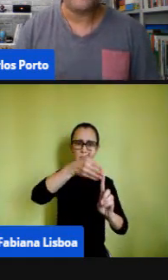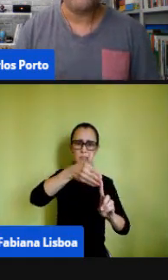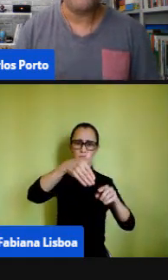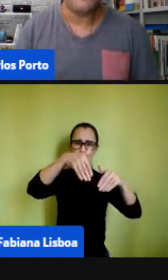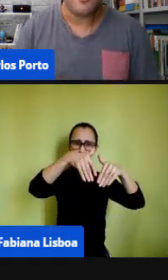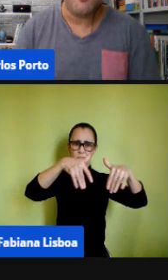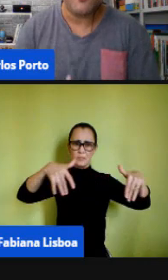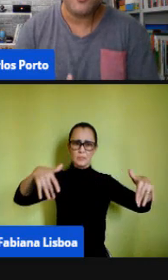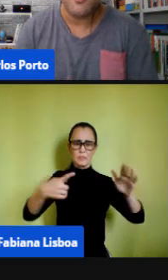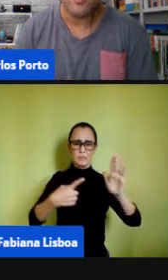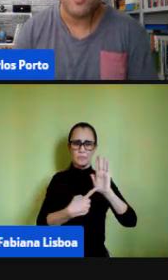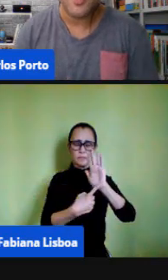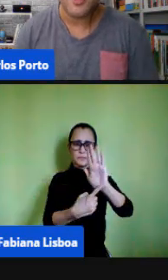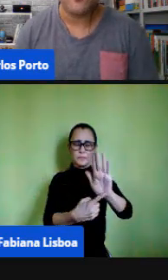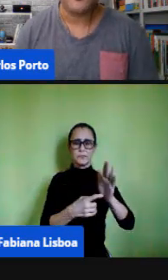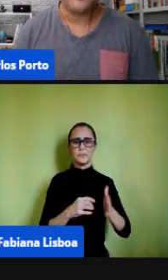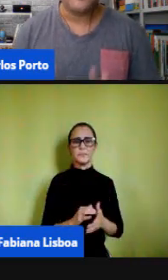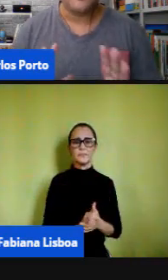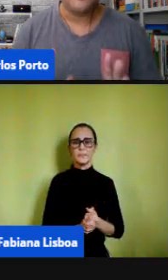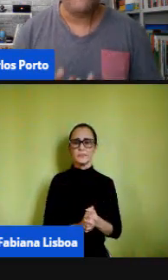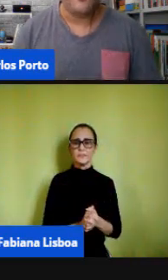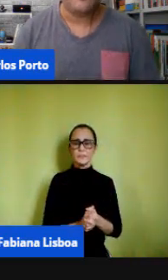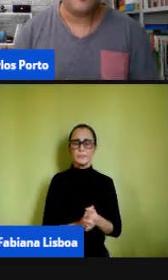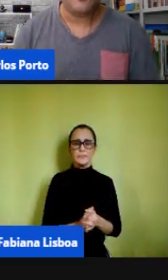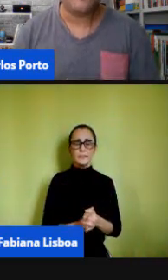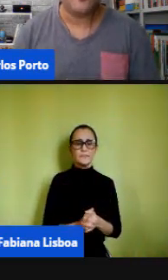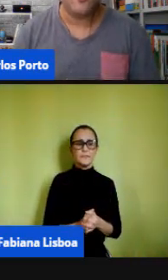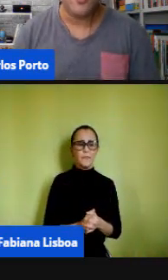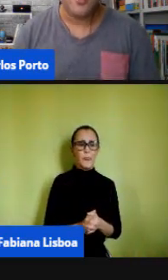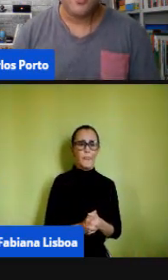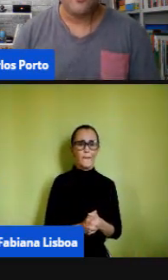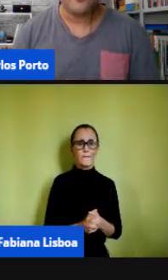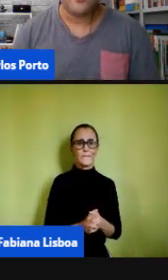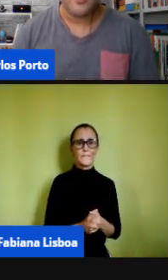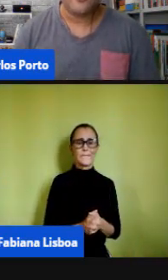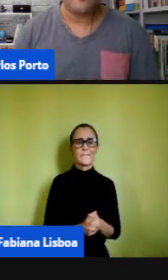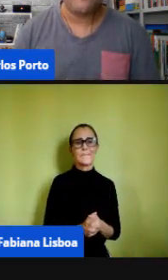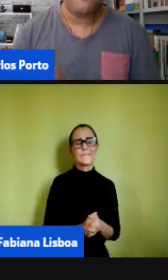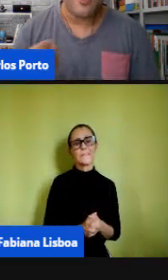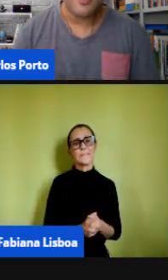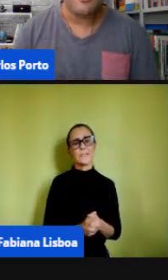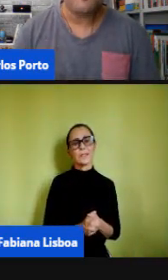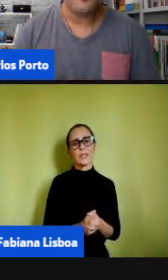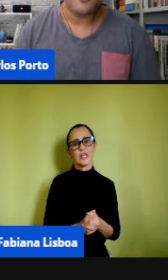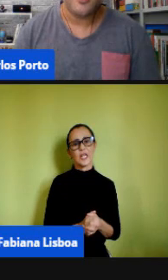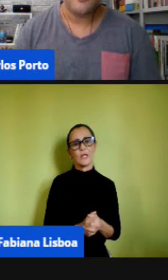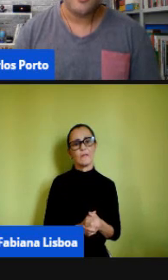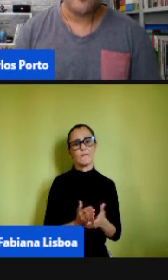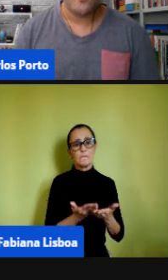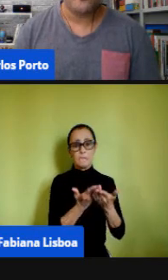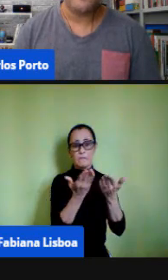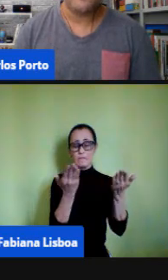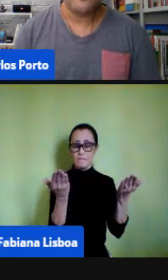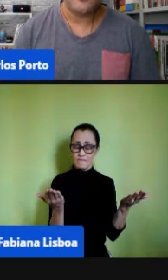ok? Vou passar aqui para você mais um slide. Aqui fica, então, a nossa fala,